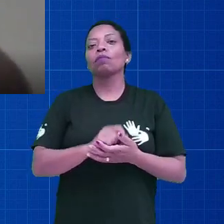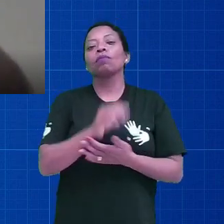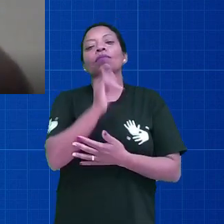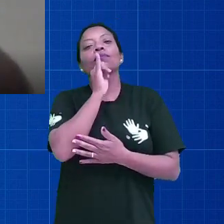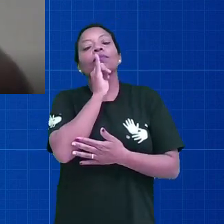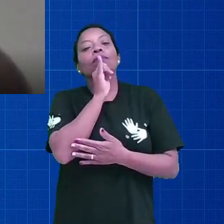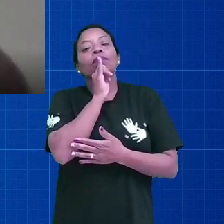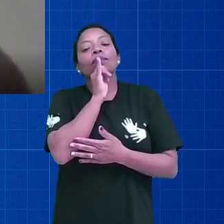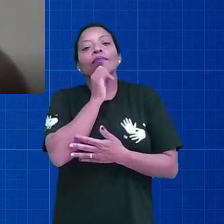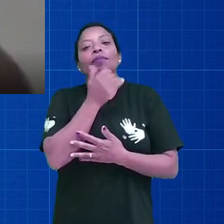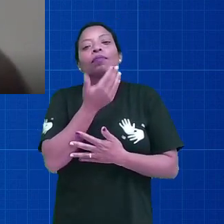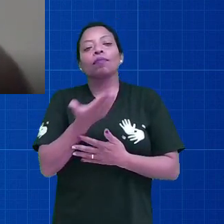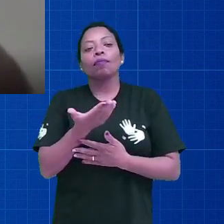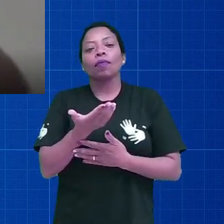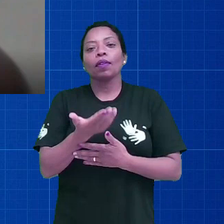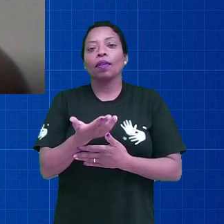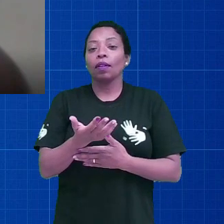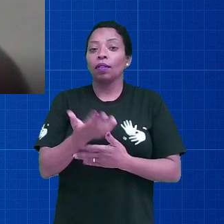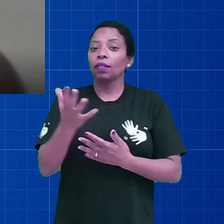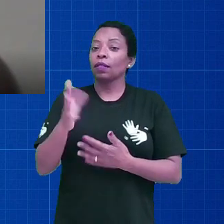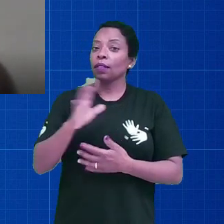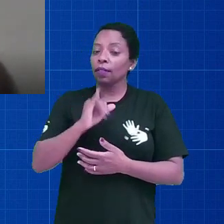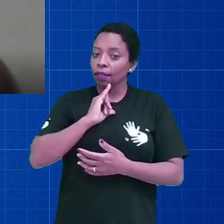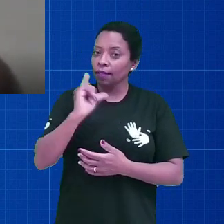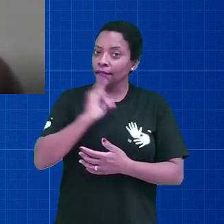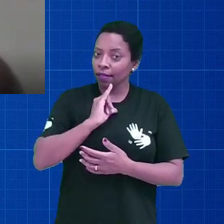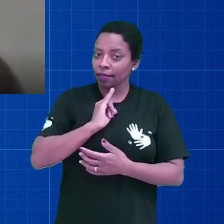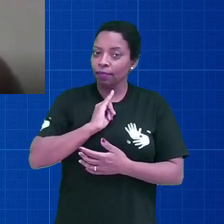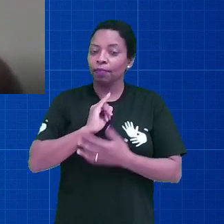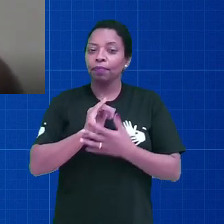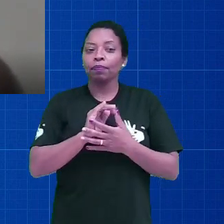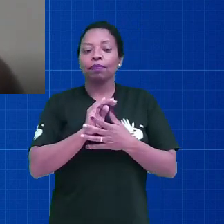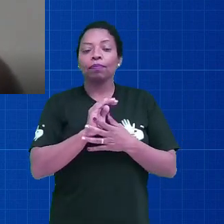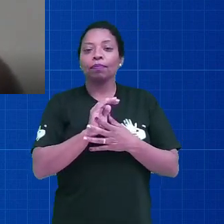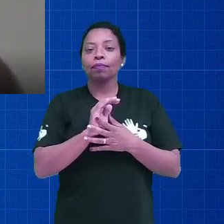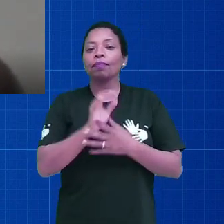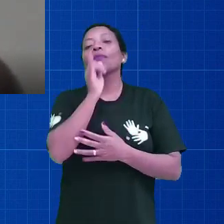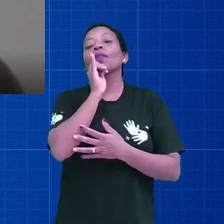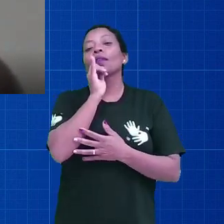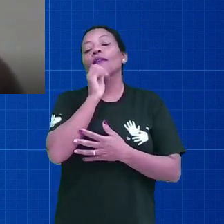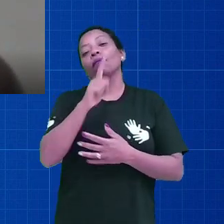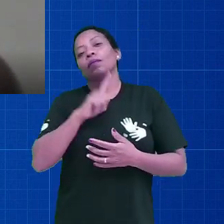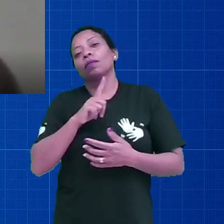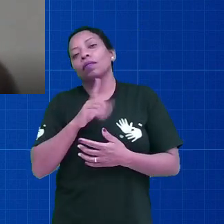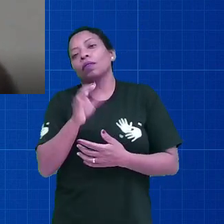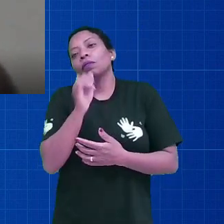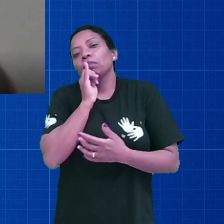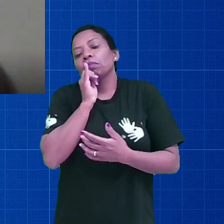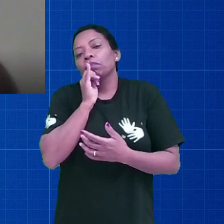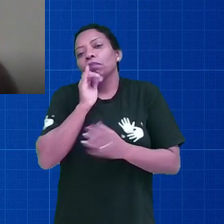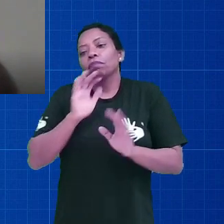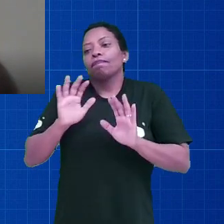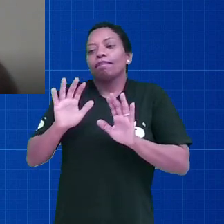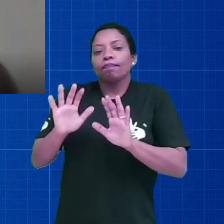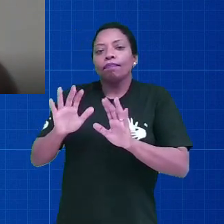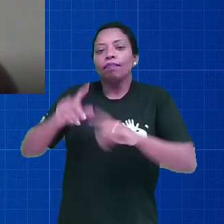ali, você cessa as correntes de convecção, e você tem ali uma concentração